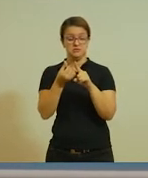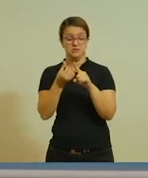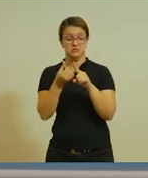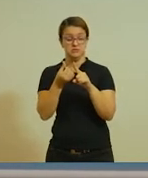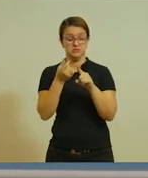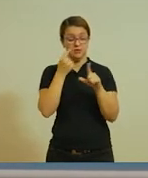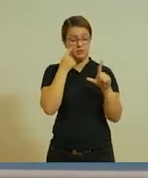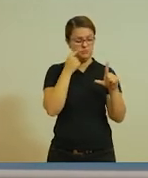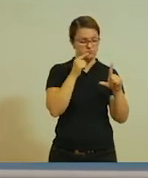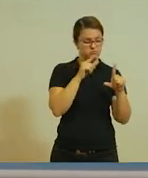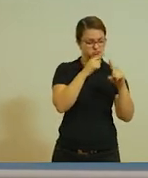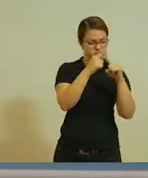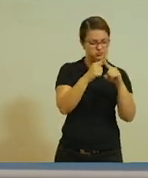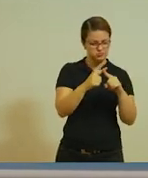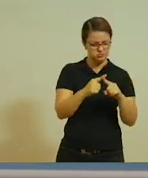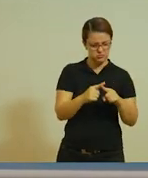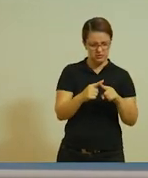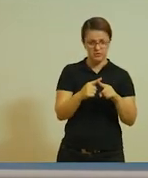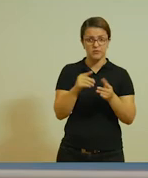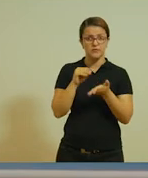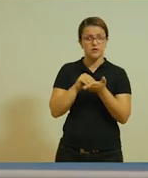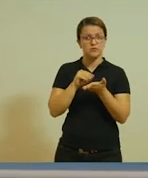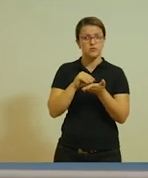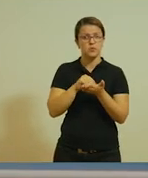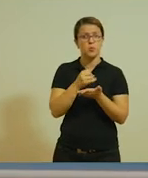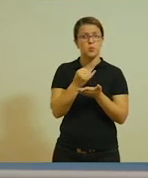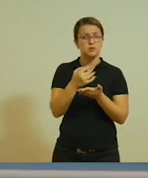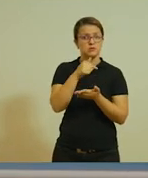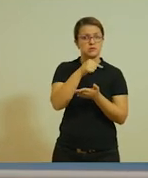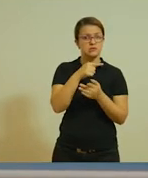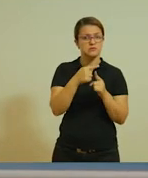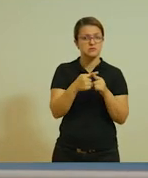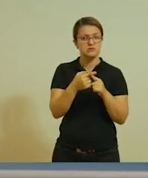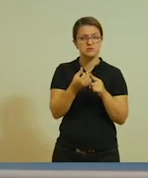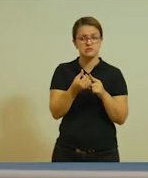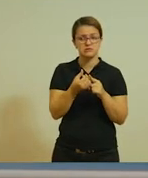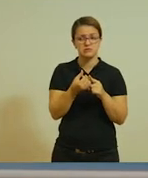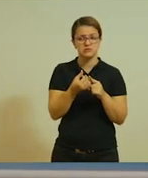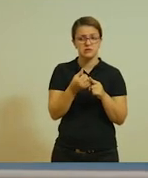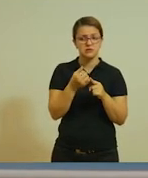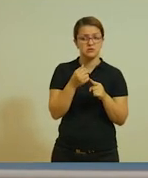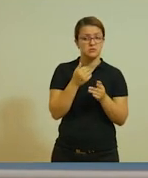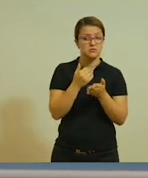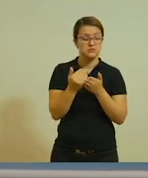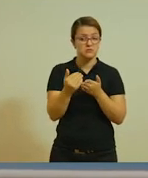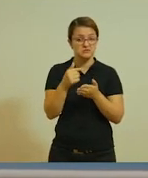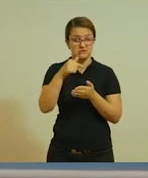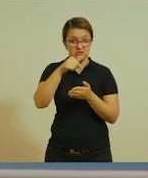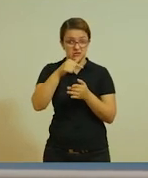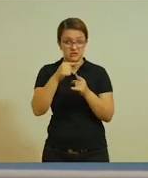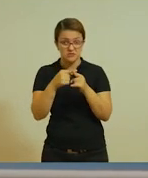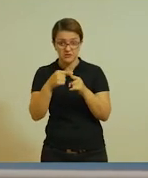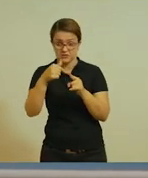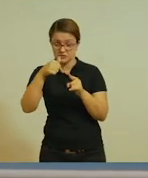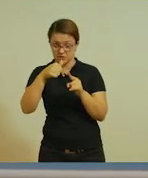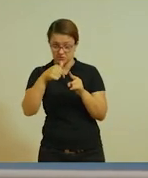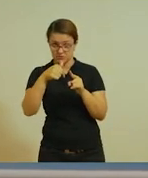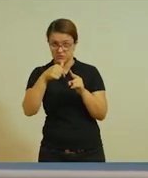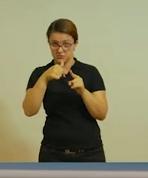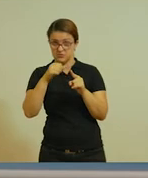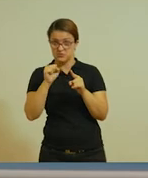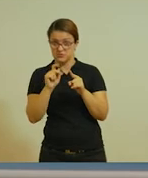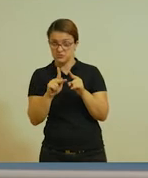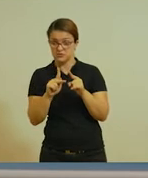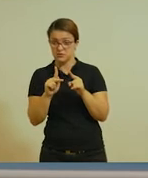gente observa aqui na tabuada, ó, a Lúcia não preencheu quanto é 7 vezes 6. Ela começou a tabuada do 7 no 7 vezes